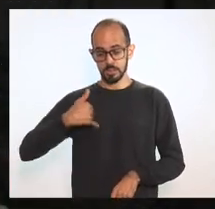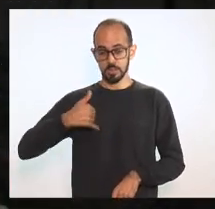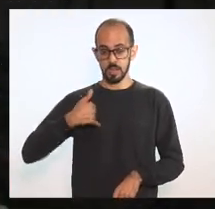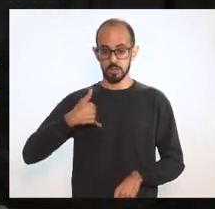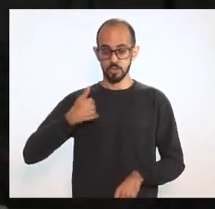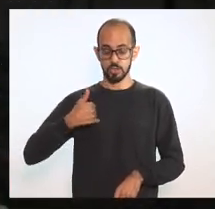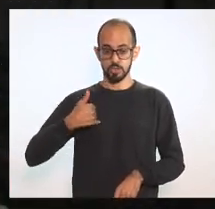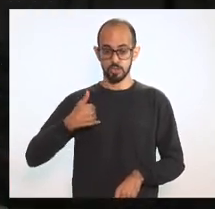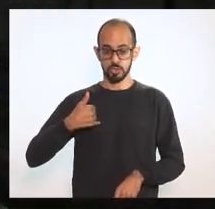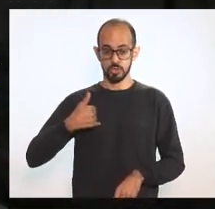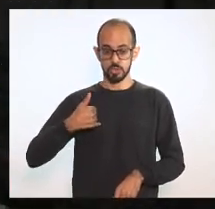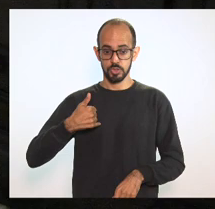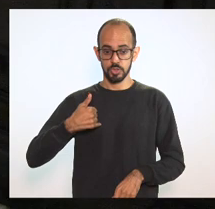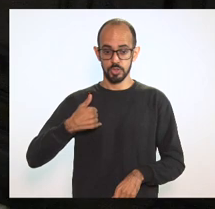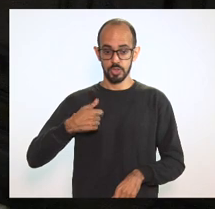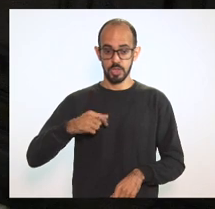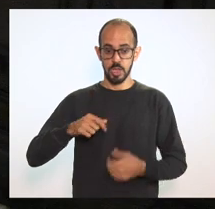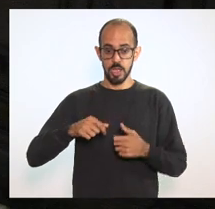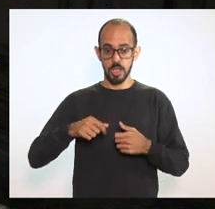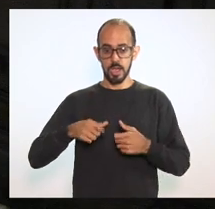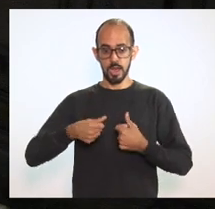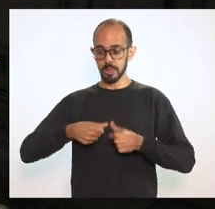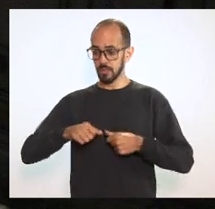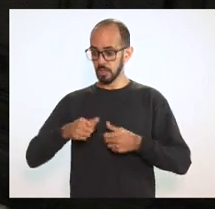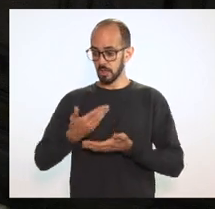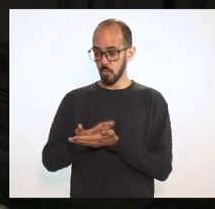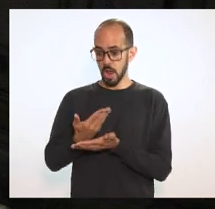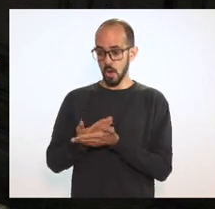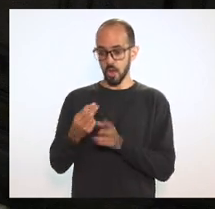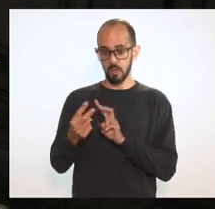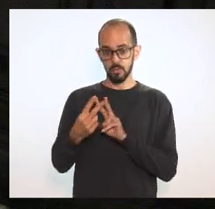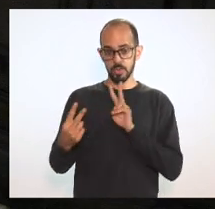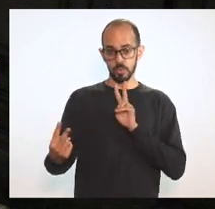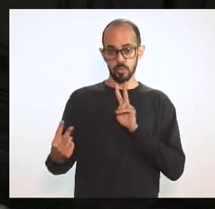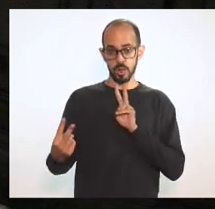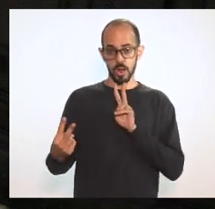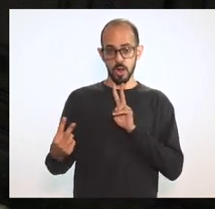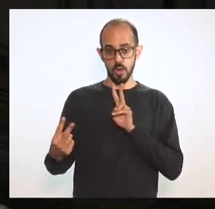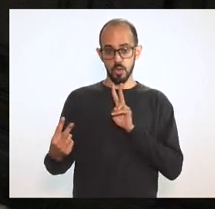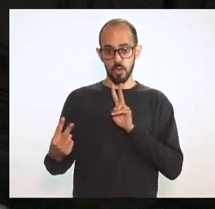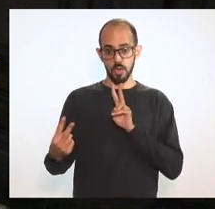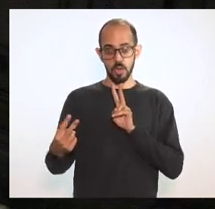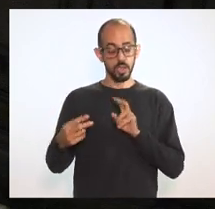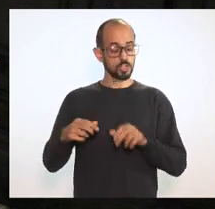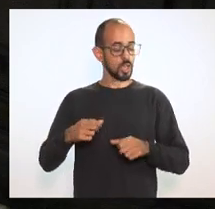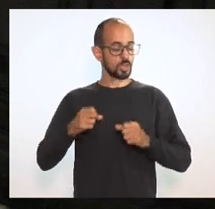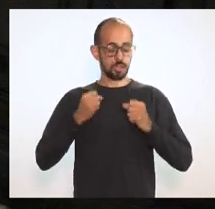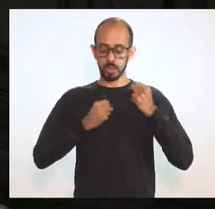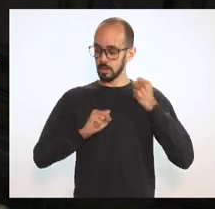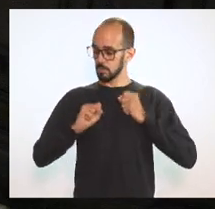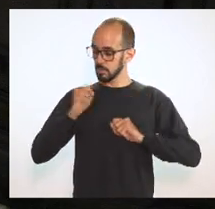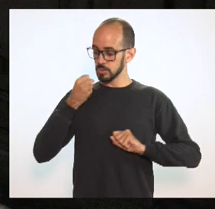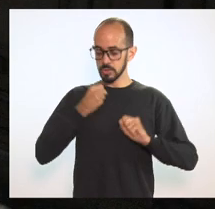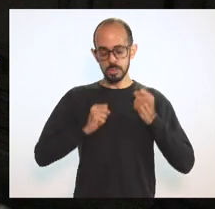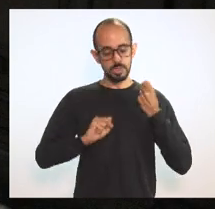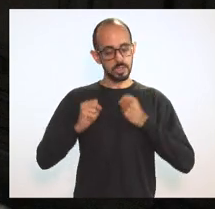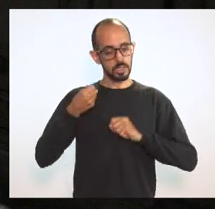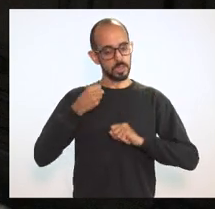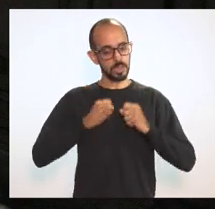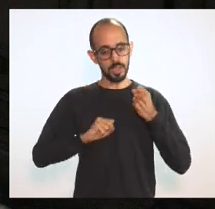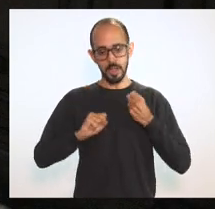que estava tendo aula remota e já não aguentava mais aquilo, um estresse, uma ansiedade,